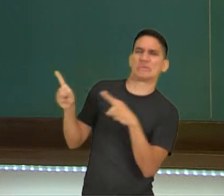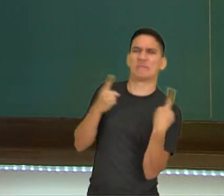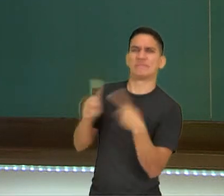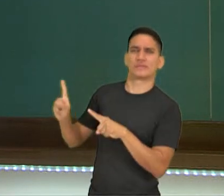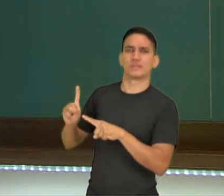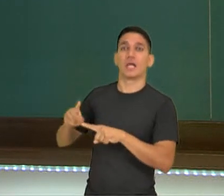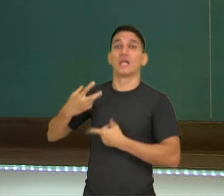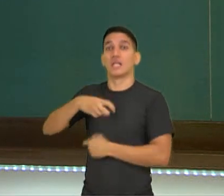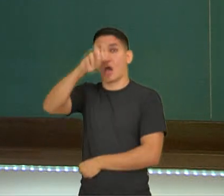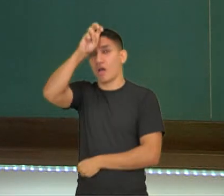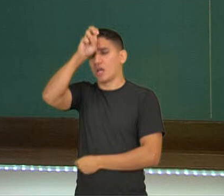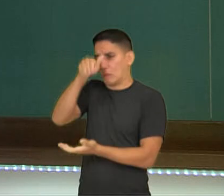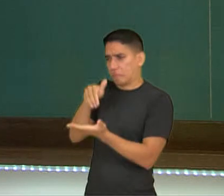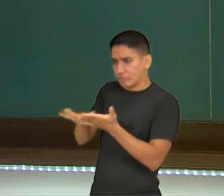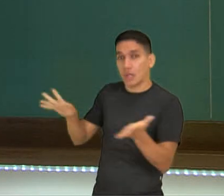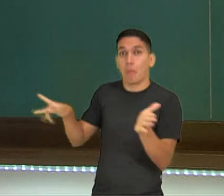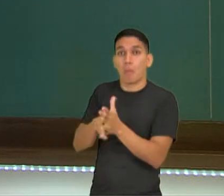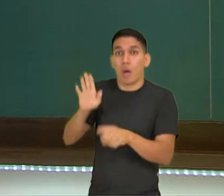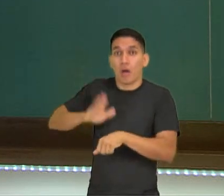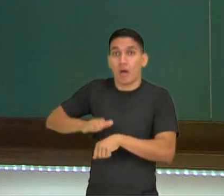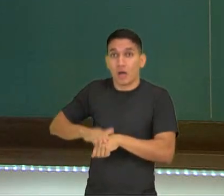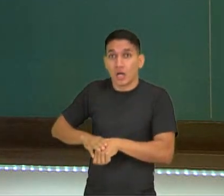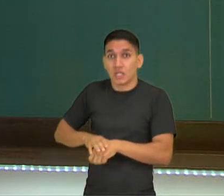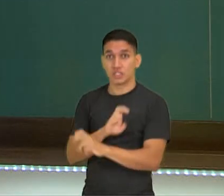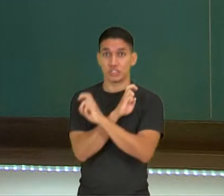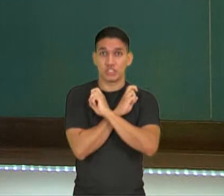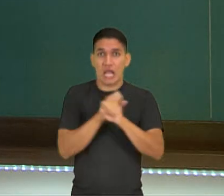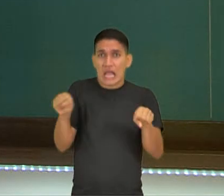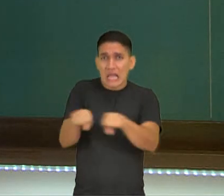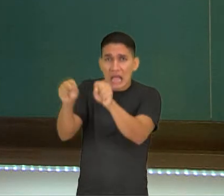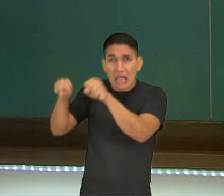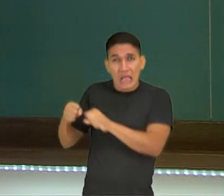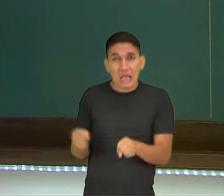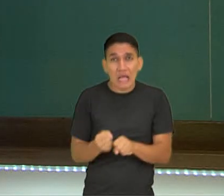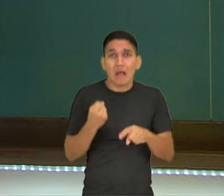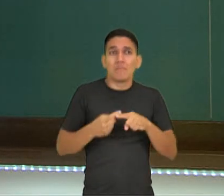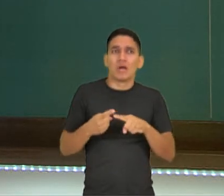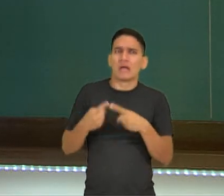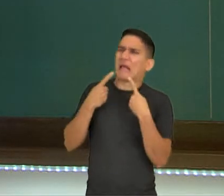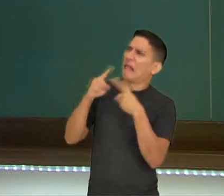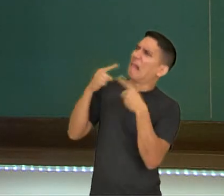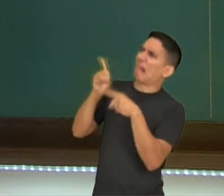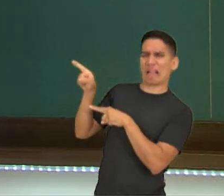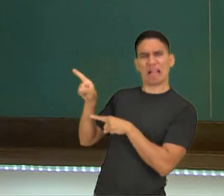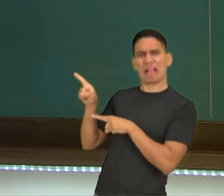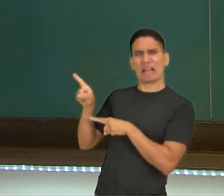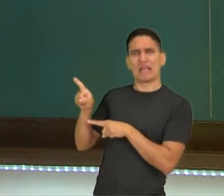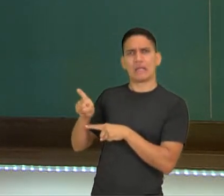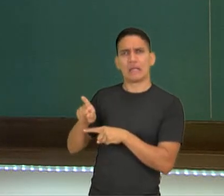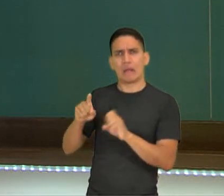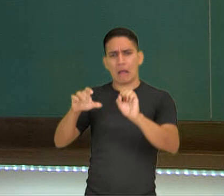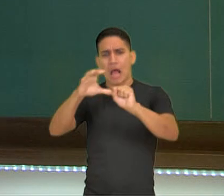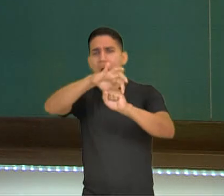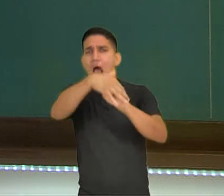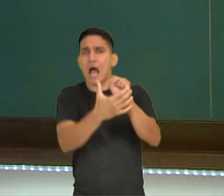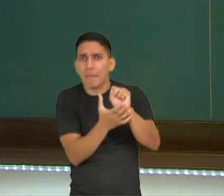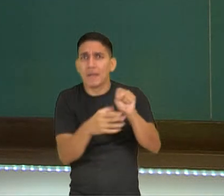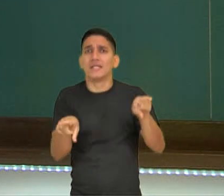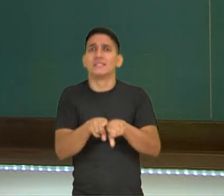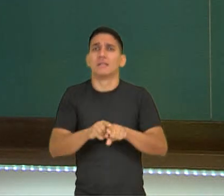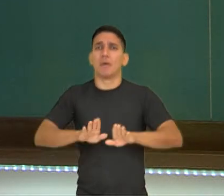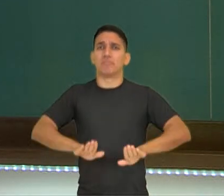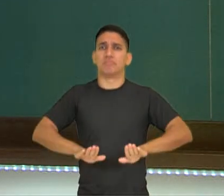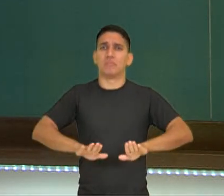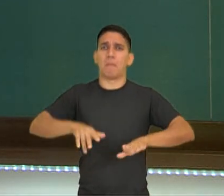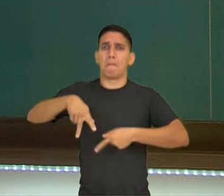próprios egípcios quebravam as estátuas desses faraós, criticando eles na cabeça e nos pés. Os pés que seria uma espécie